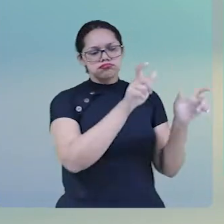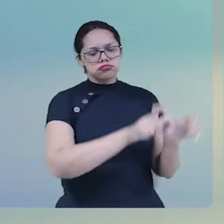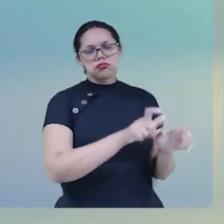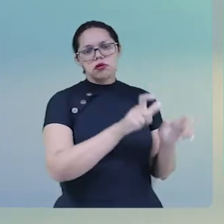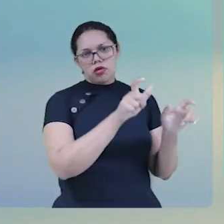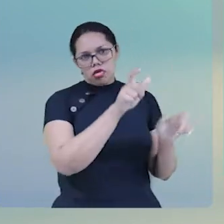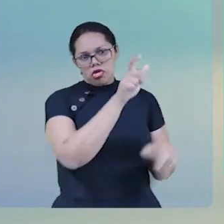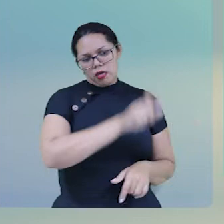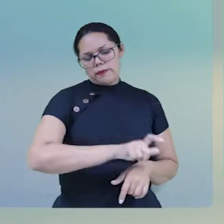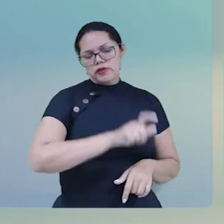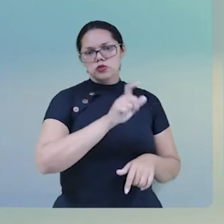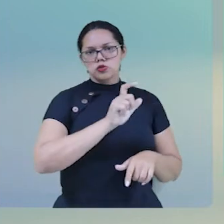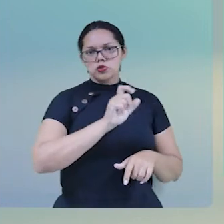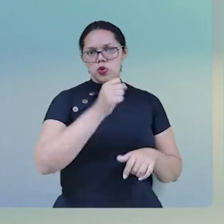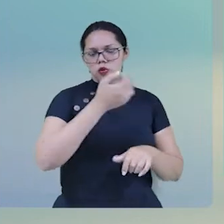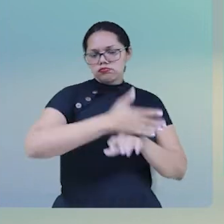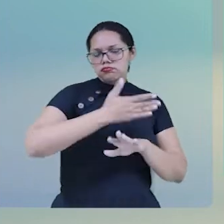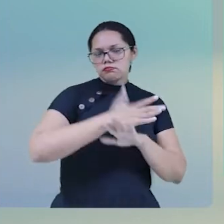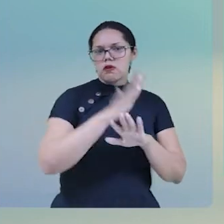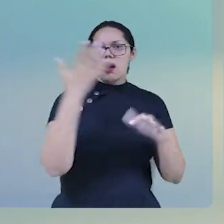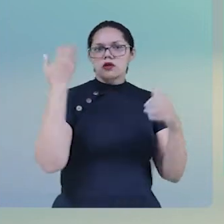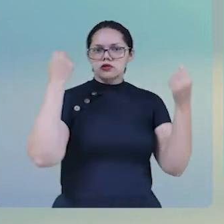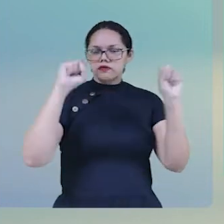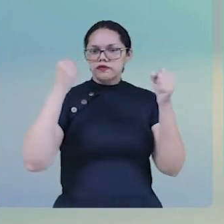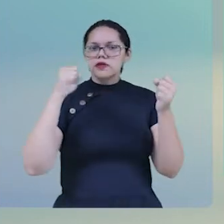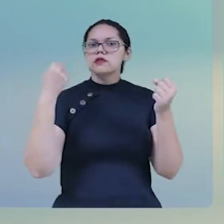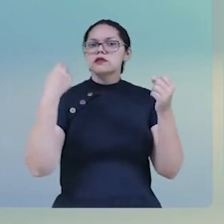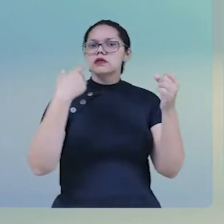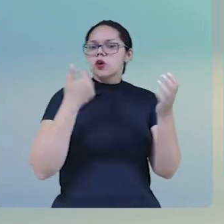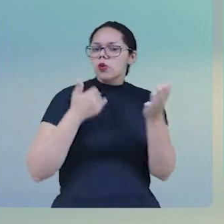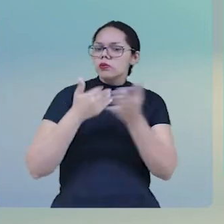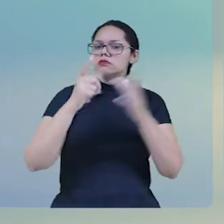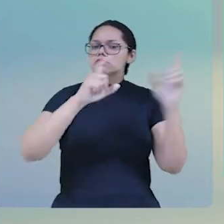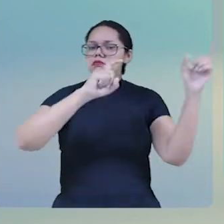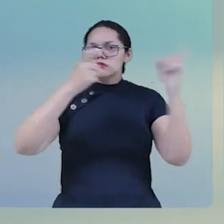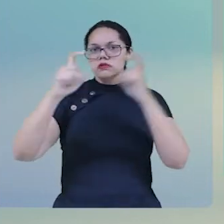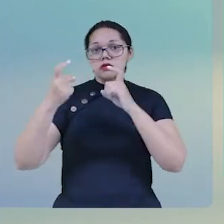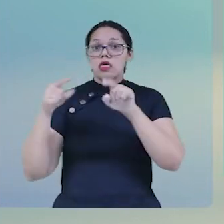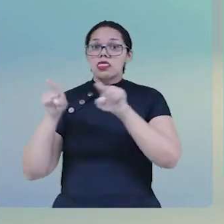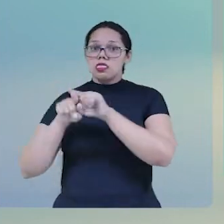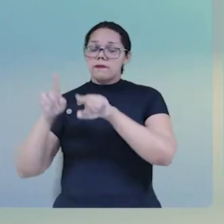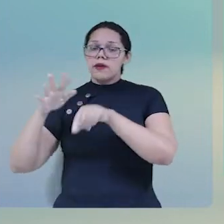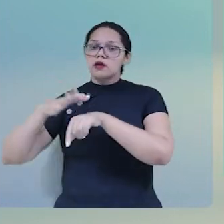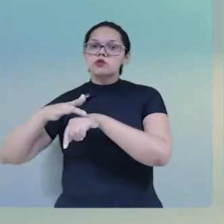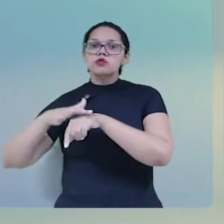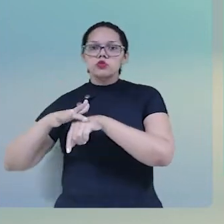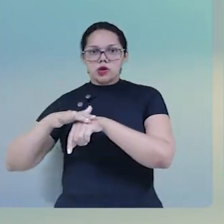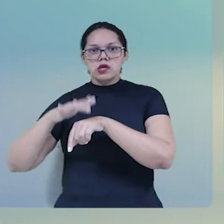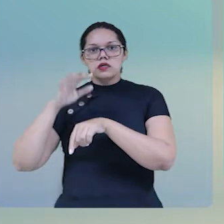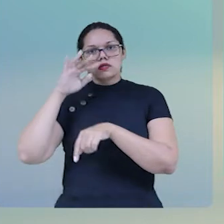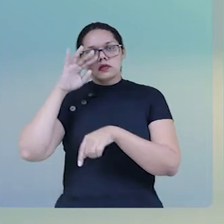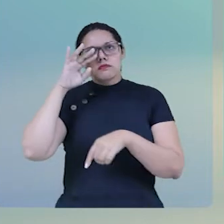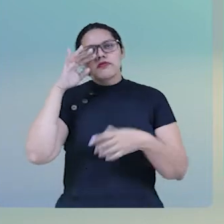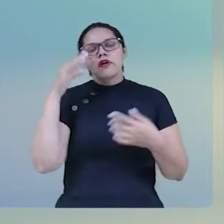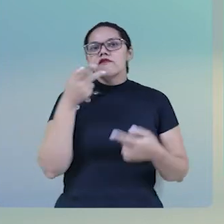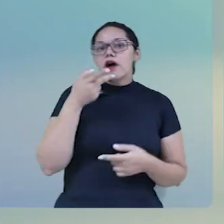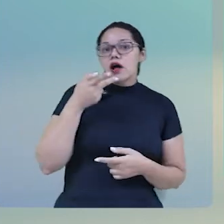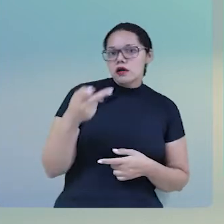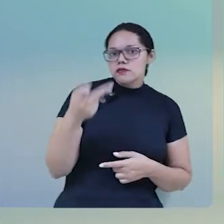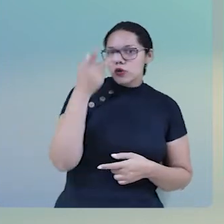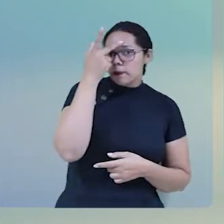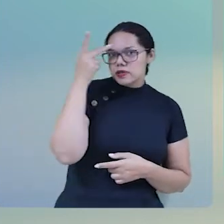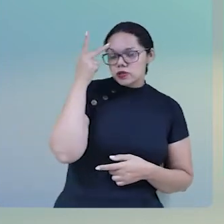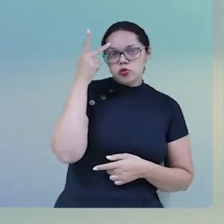capacidades físicas e iniciamos a nossa discussão falando das doenças crônicas não transmissíveis. Falamos do sedentarismo, falamos